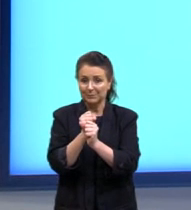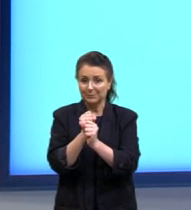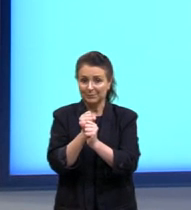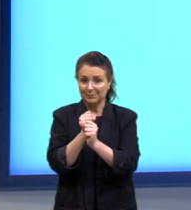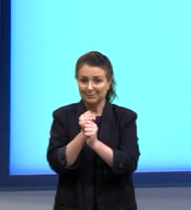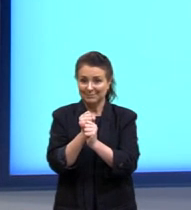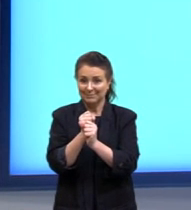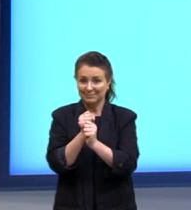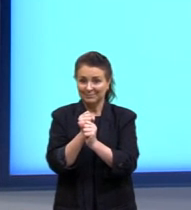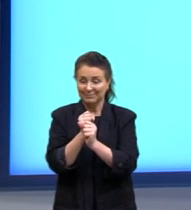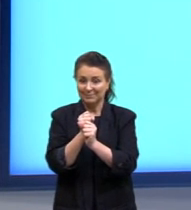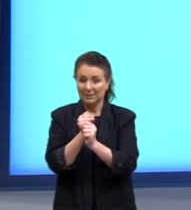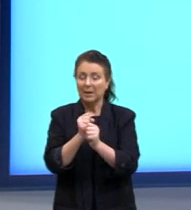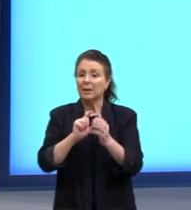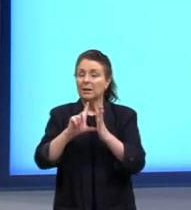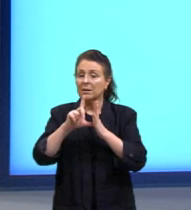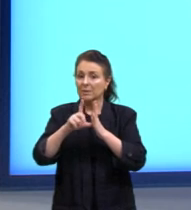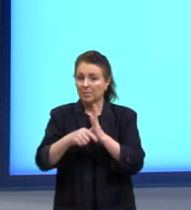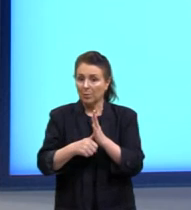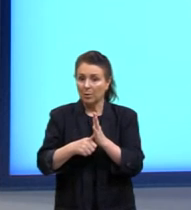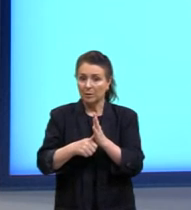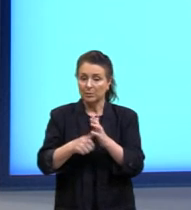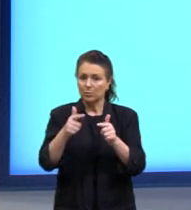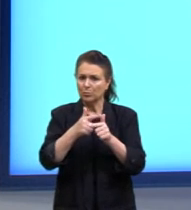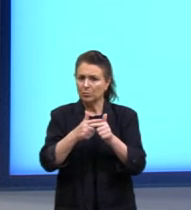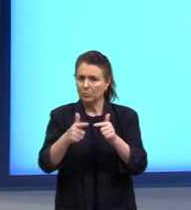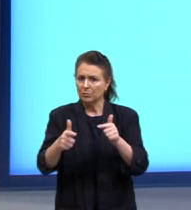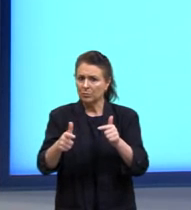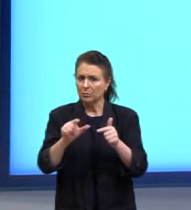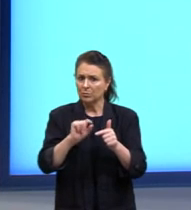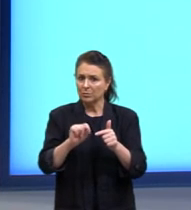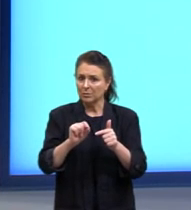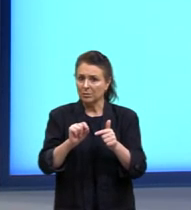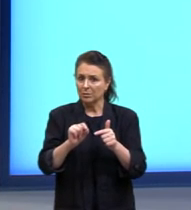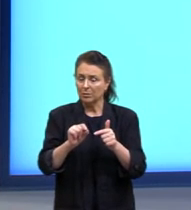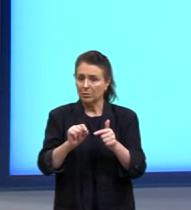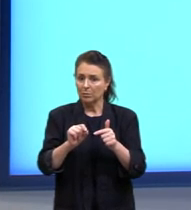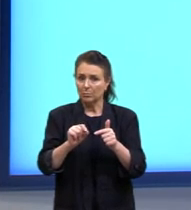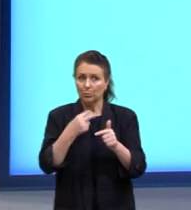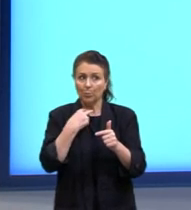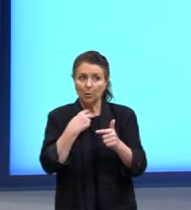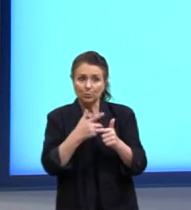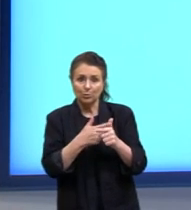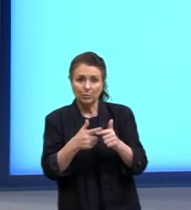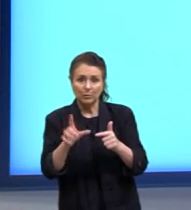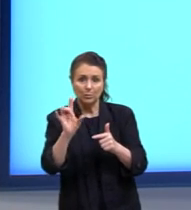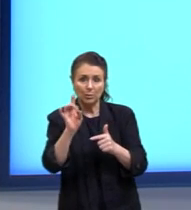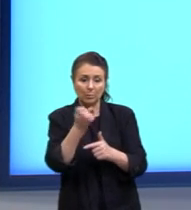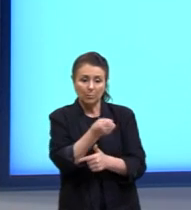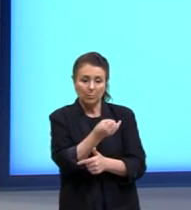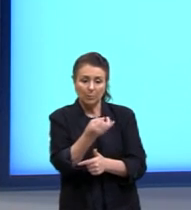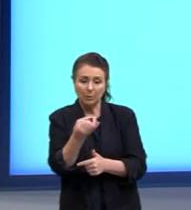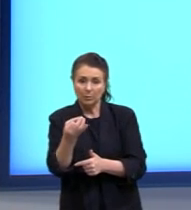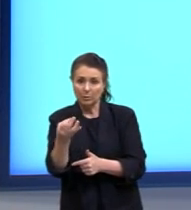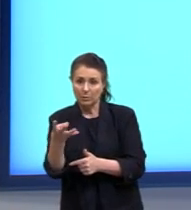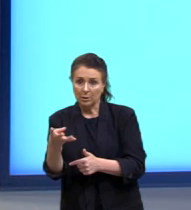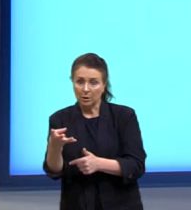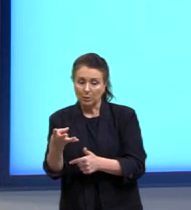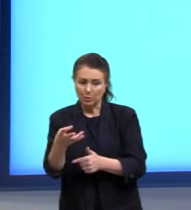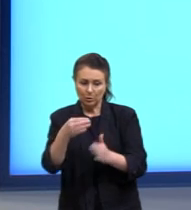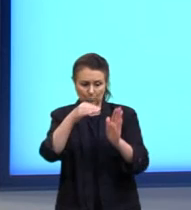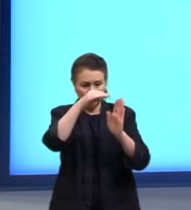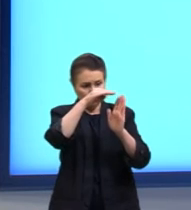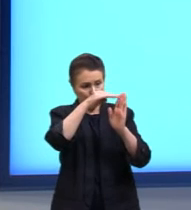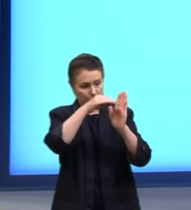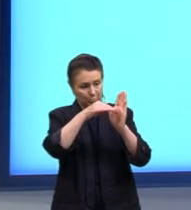multiplicação e nós vamos dividir por quem eu não posso dividir somente pela quantidade de itens que eu listei na tabela